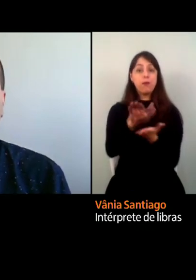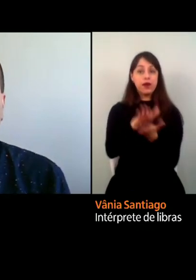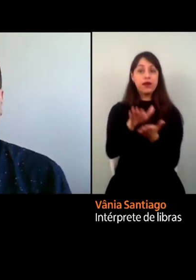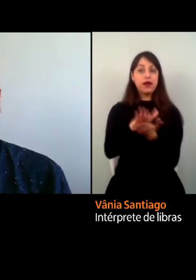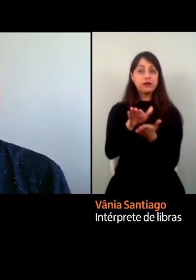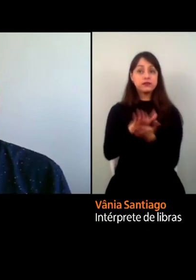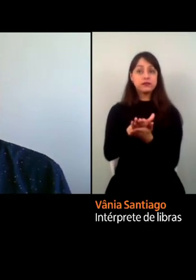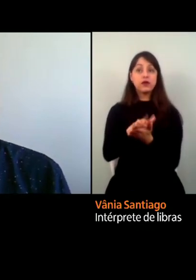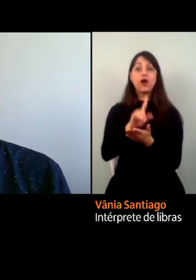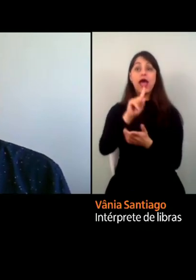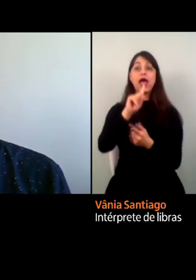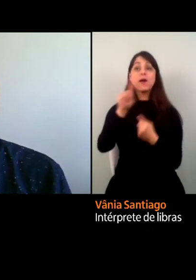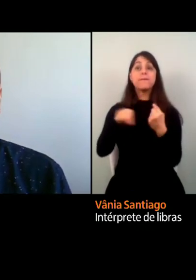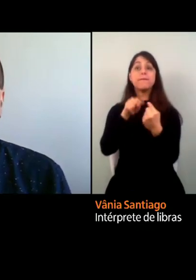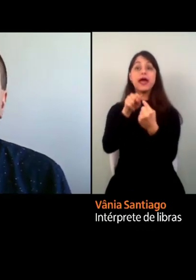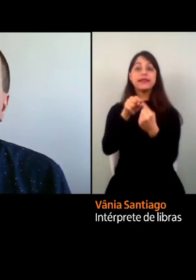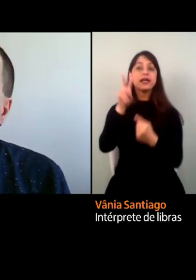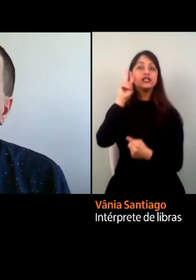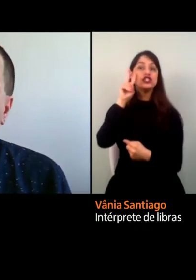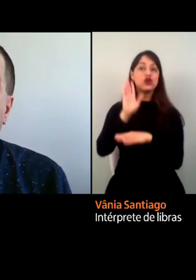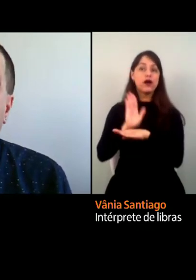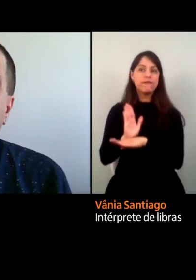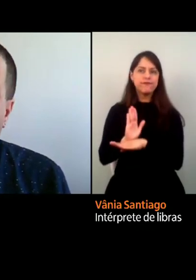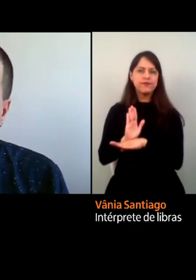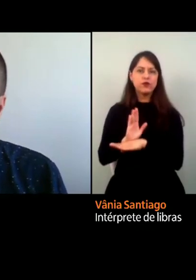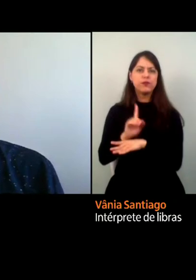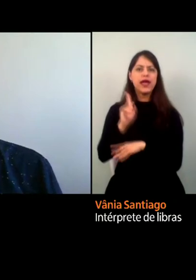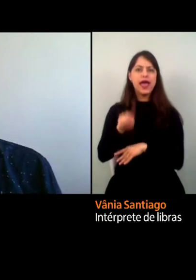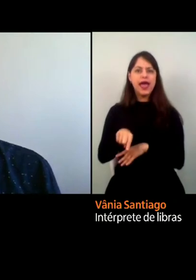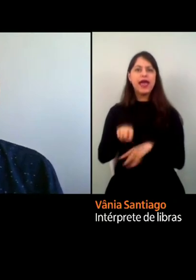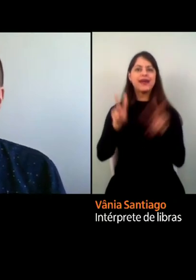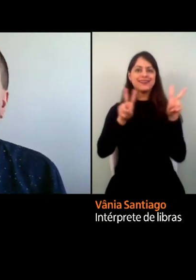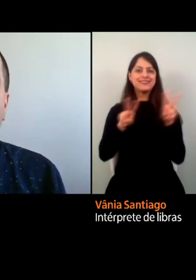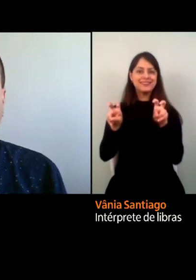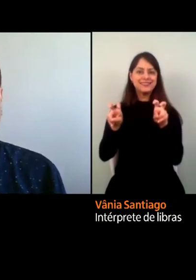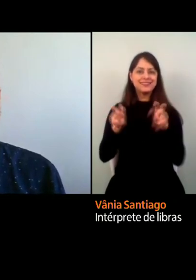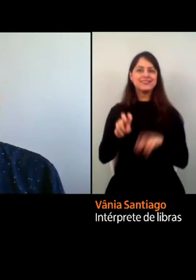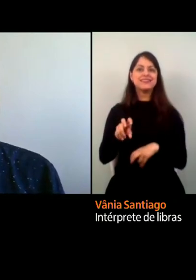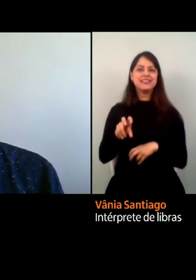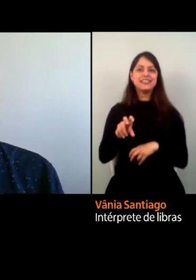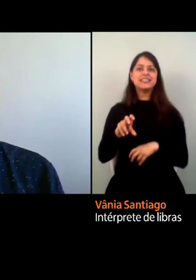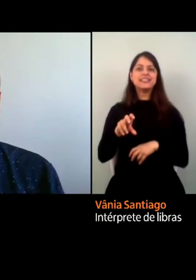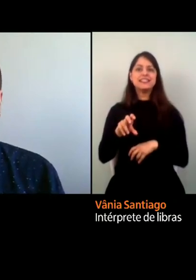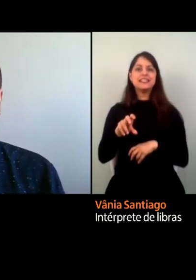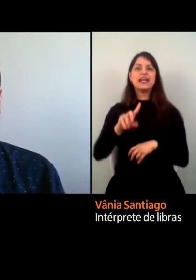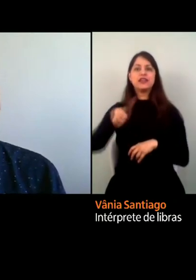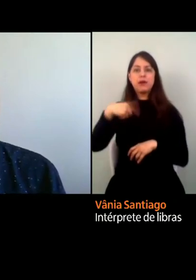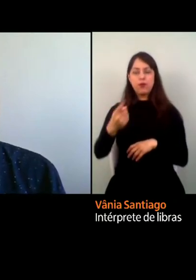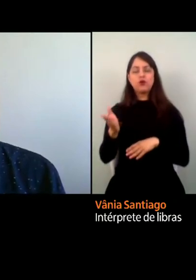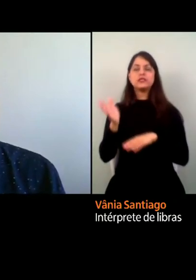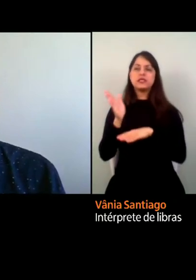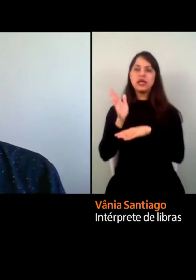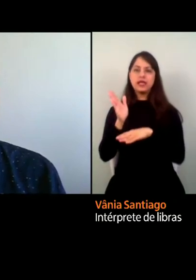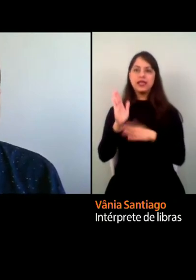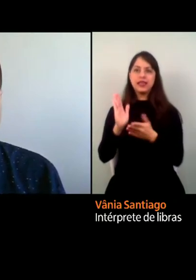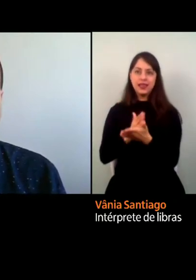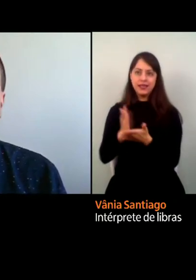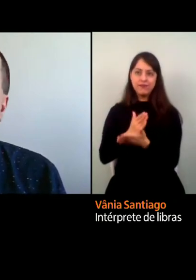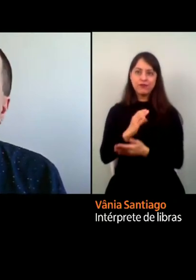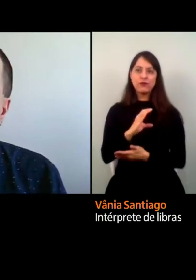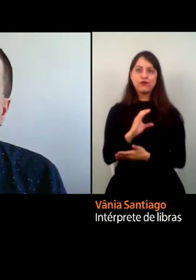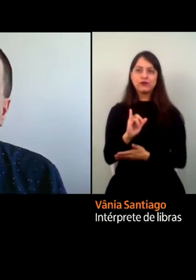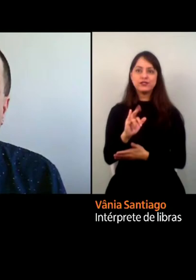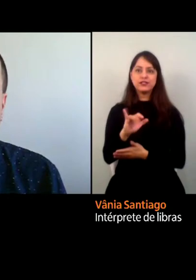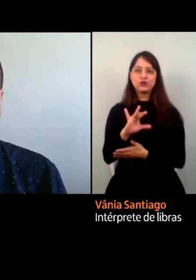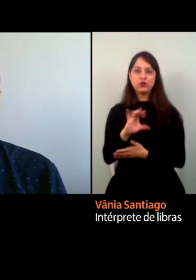livro Círculos de Confusão, de 1983. Nem a obra de Hayden White,